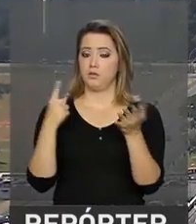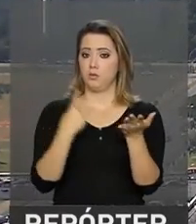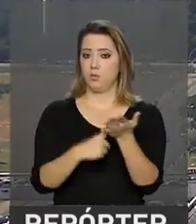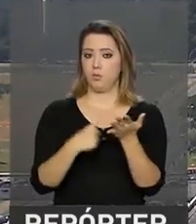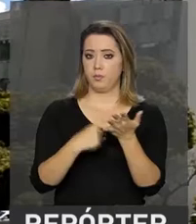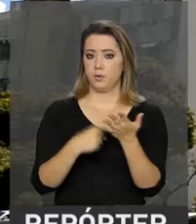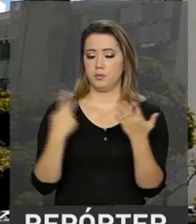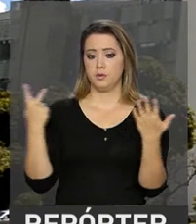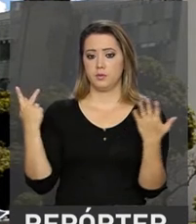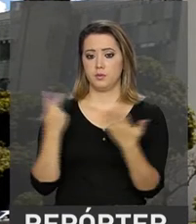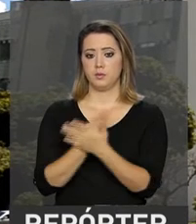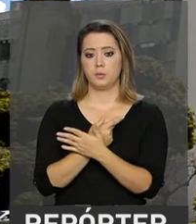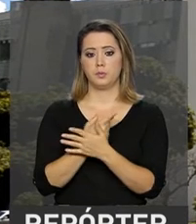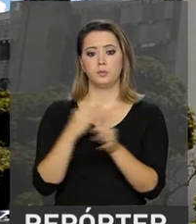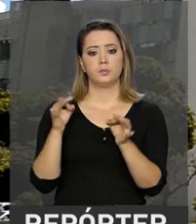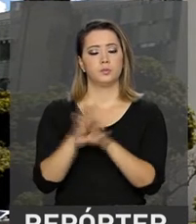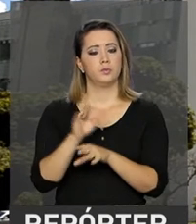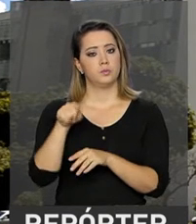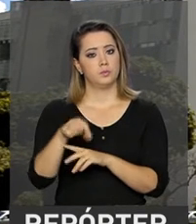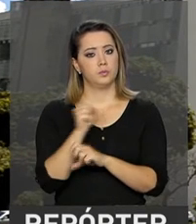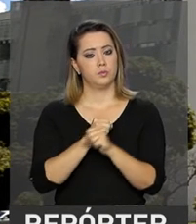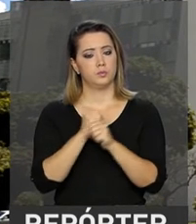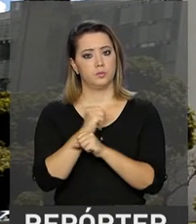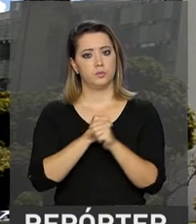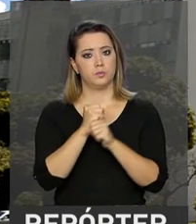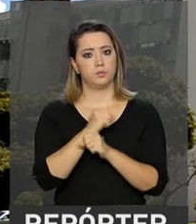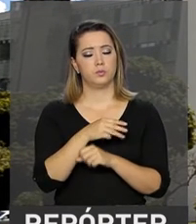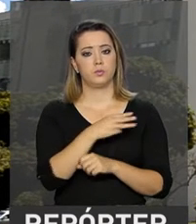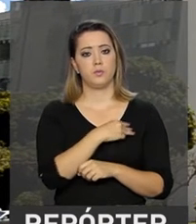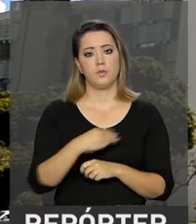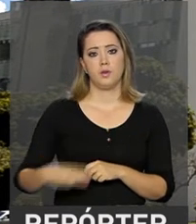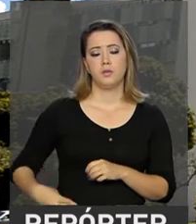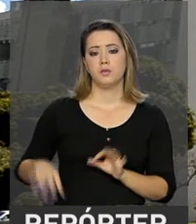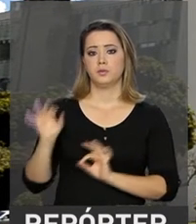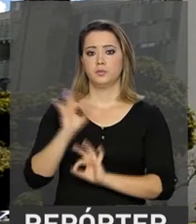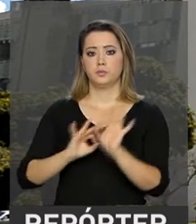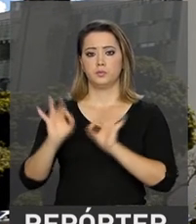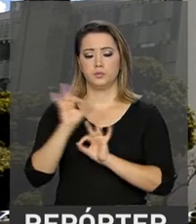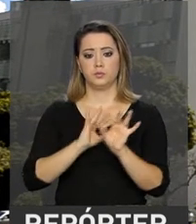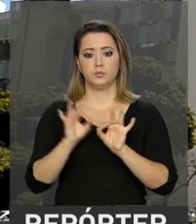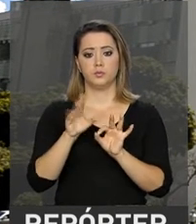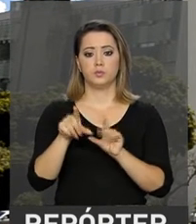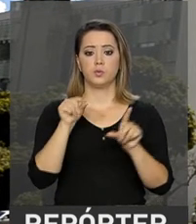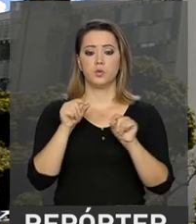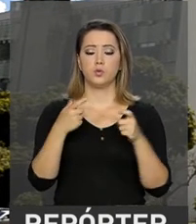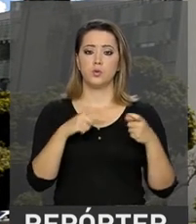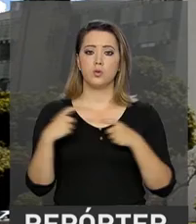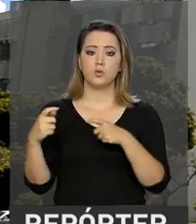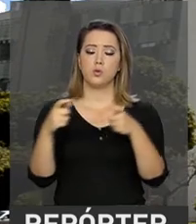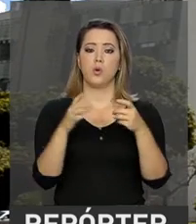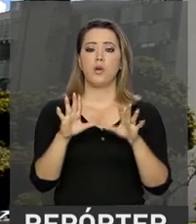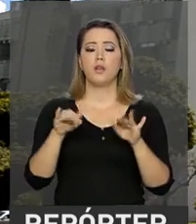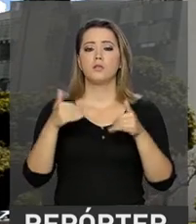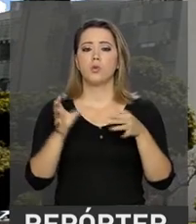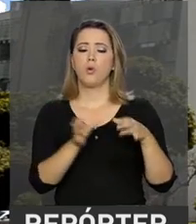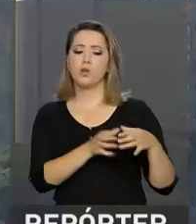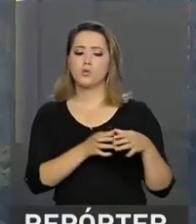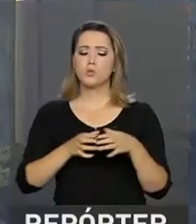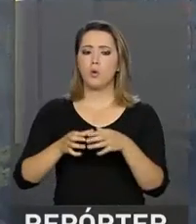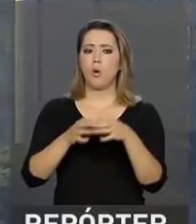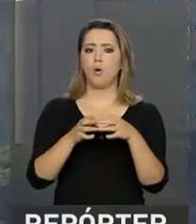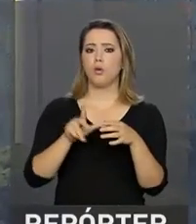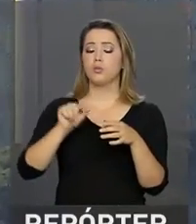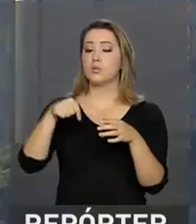deve ocorrer até o fim deste ano o ministério do planejamento vai definir regiões órgãos e funções